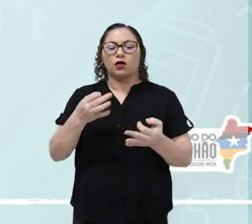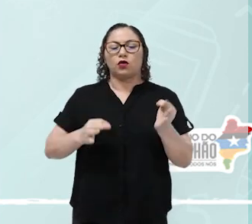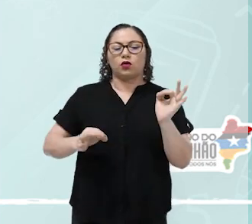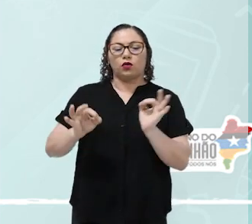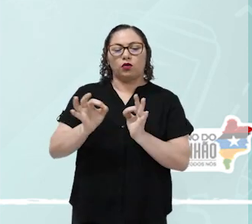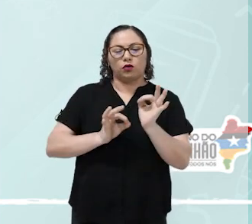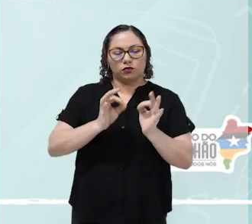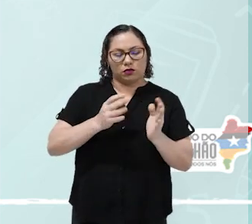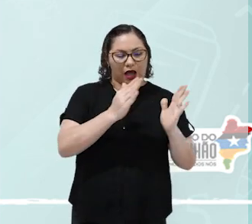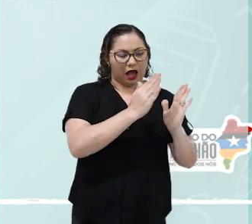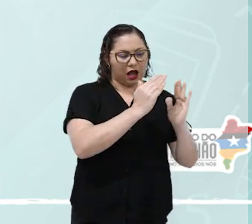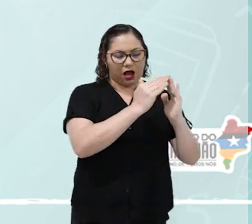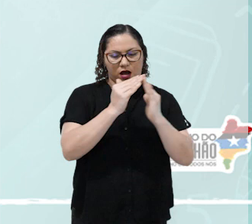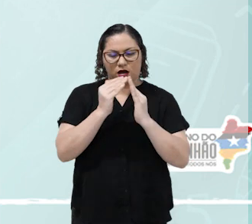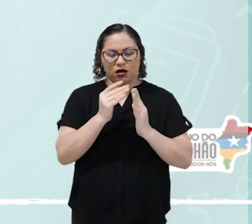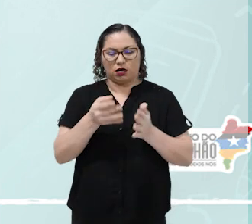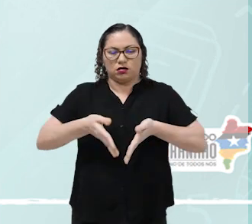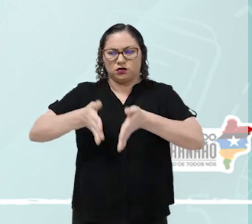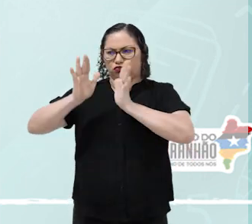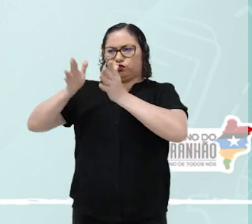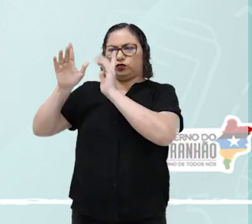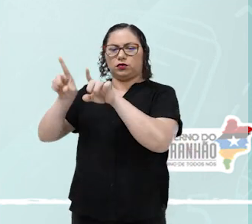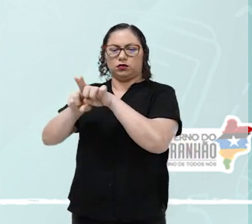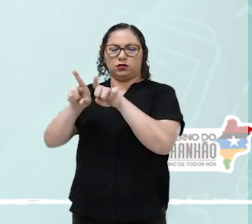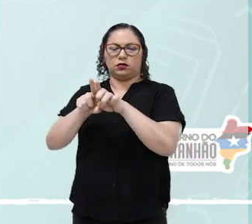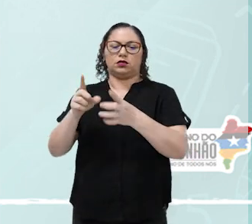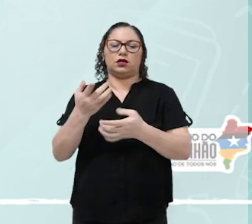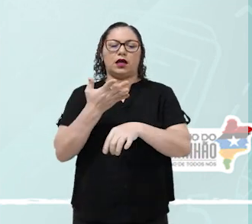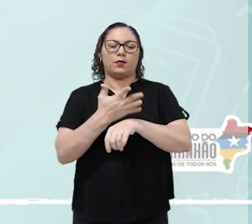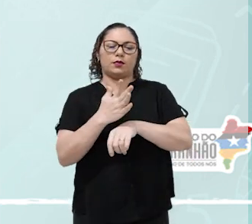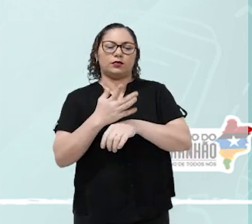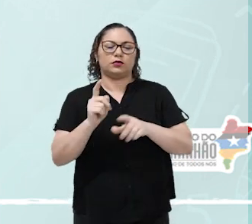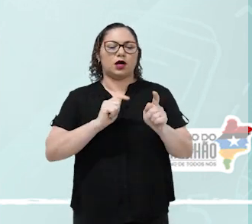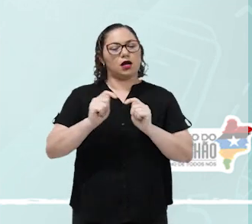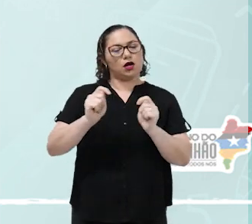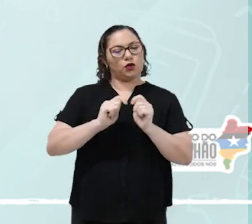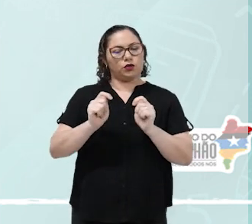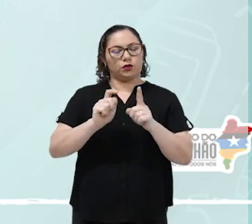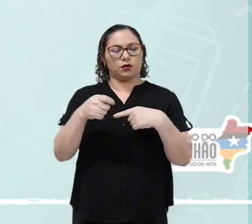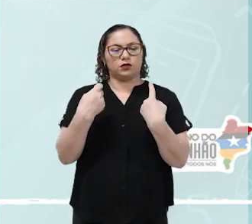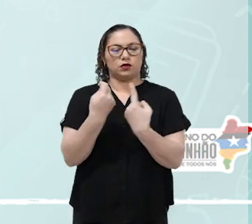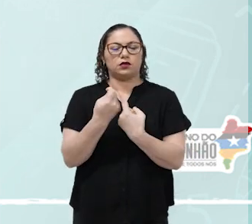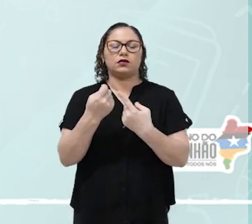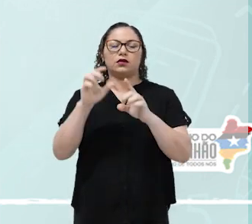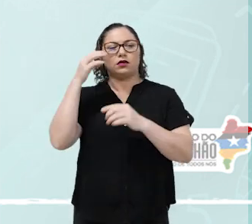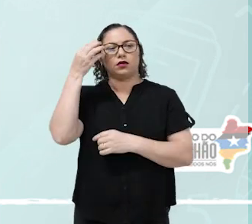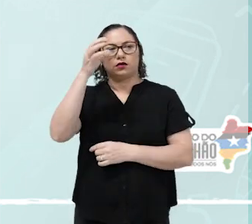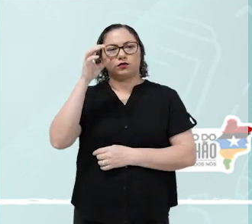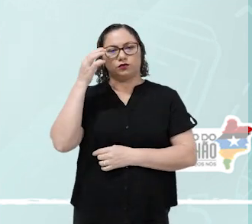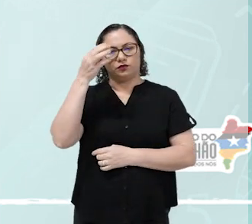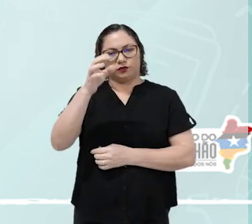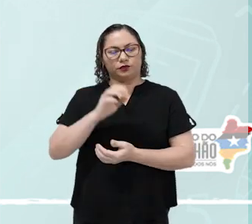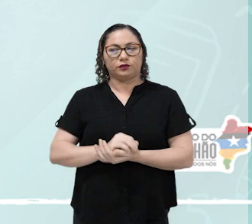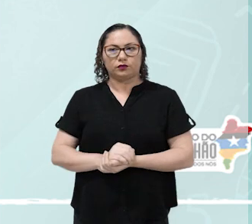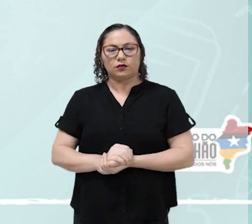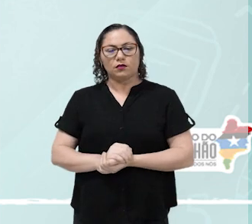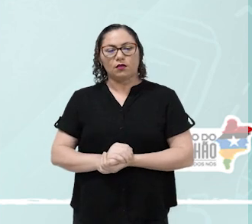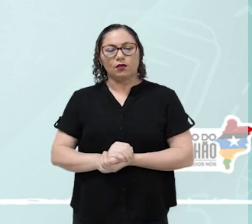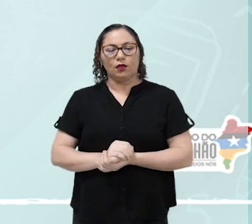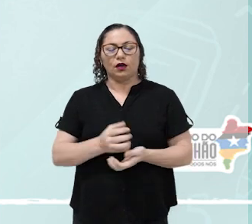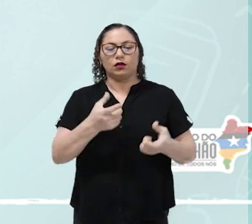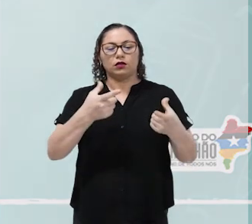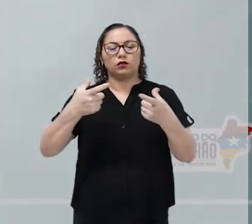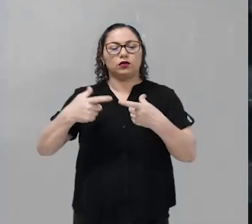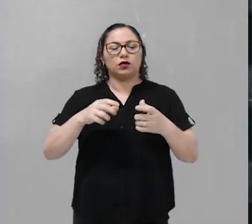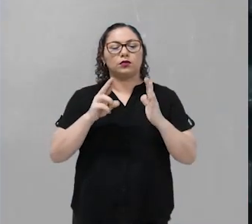de casas e edifícios, atividades e práticas econômicas, sociais e culturais. Então percebe que espaço